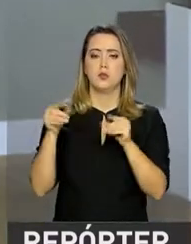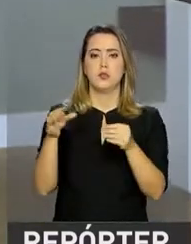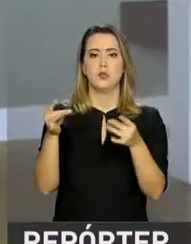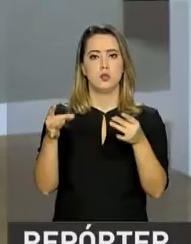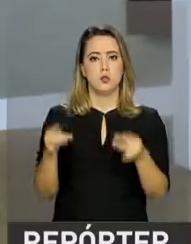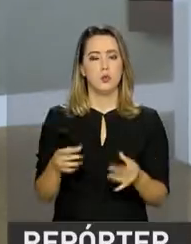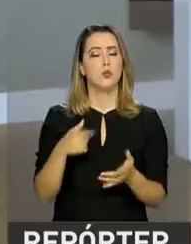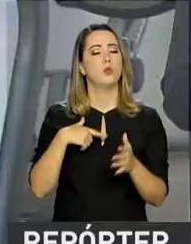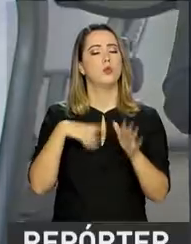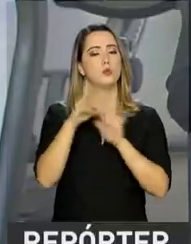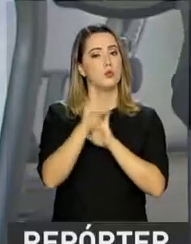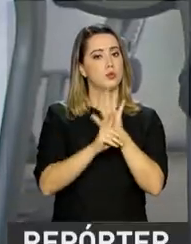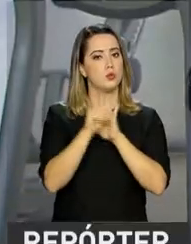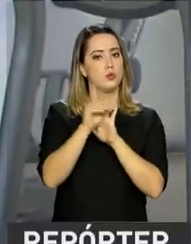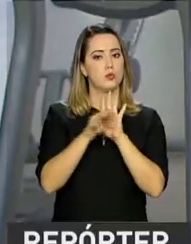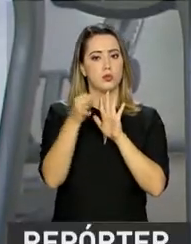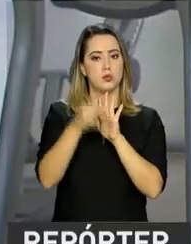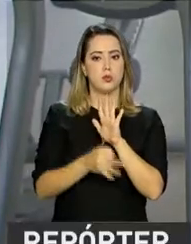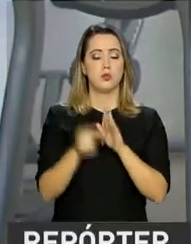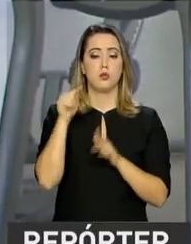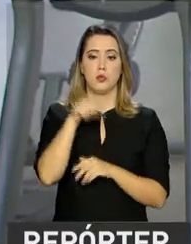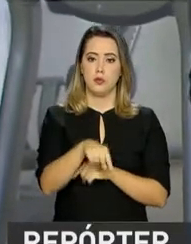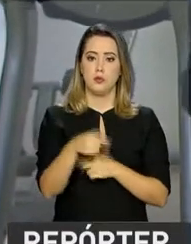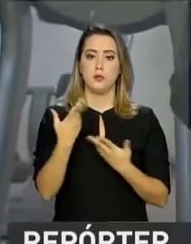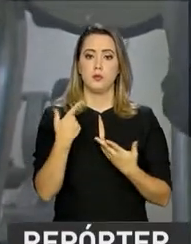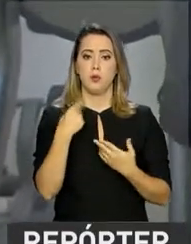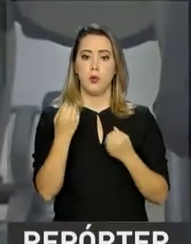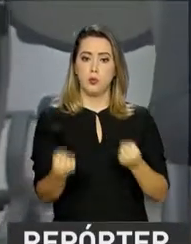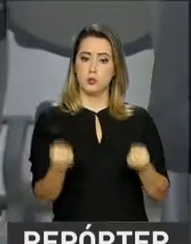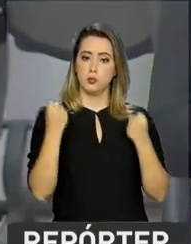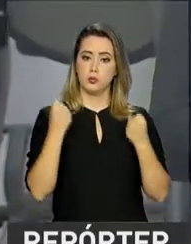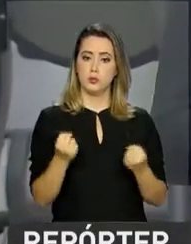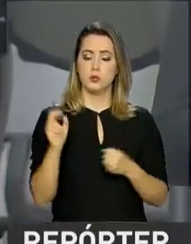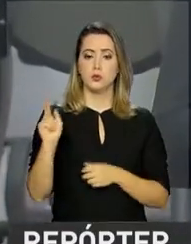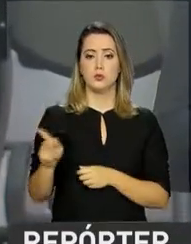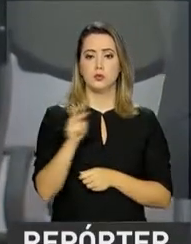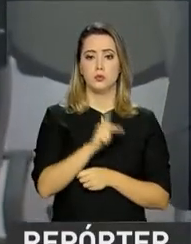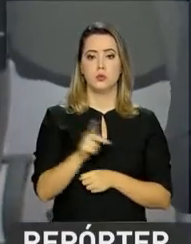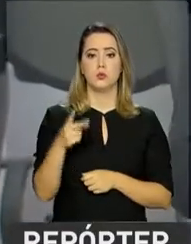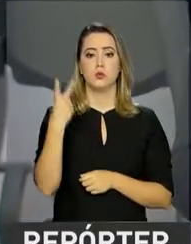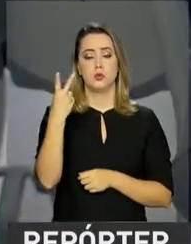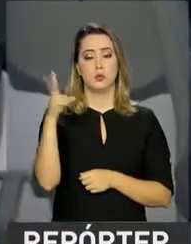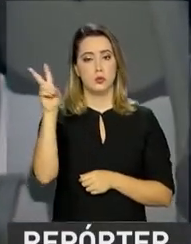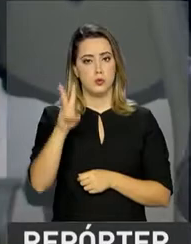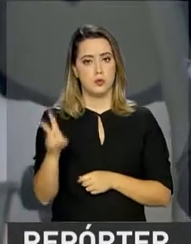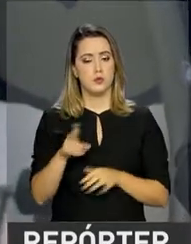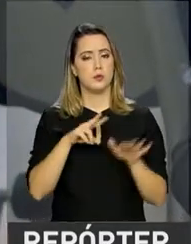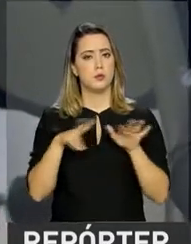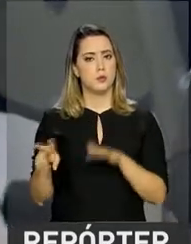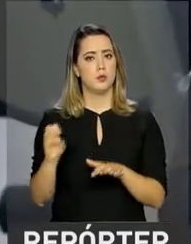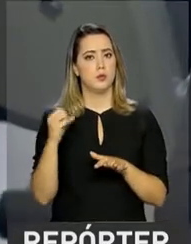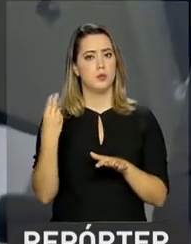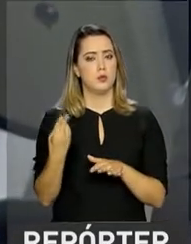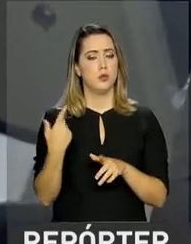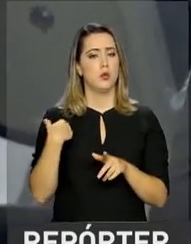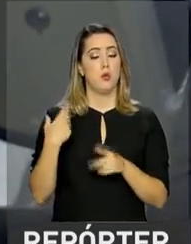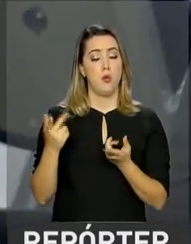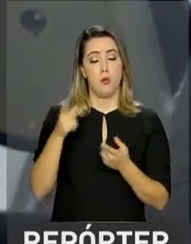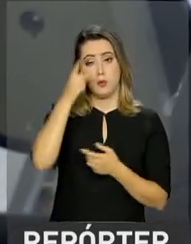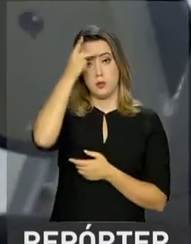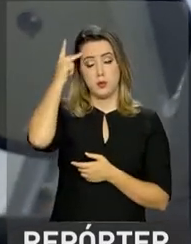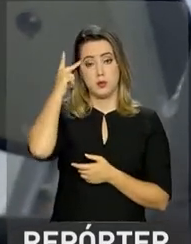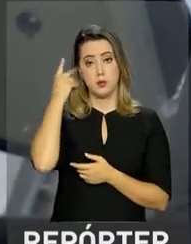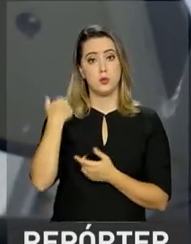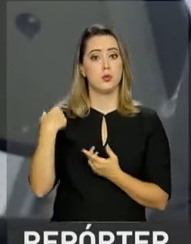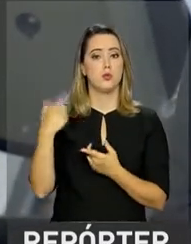os benefícios. Em uma academia como essa, por exemplo, o professor que dá aula 2 vezes por semana ou o personal trainer que atende